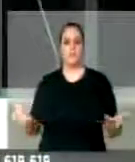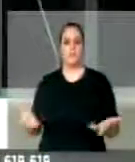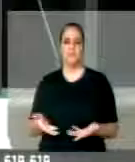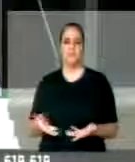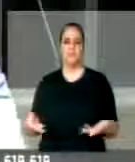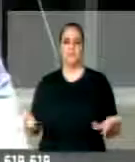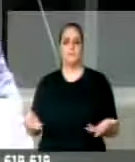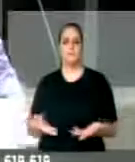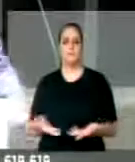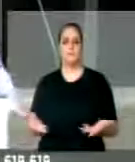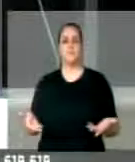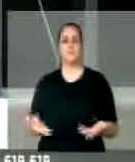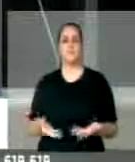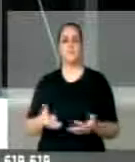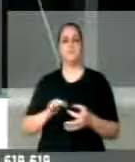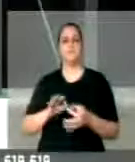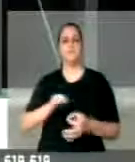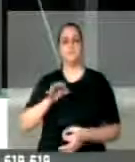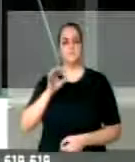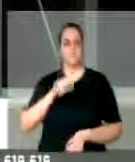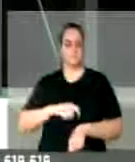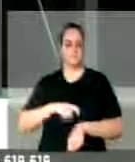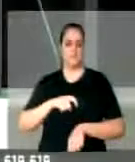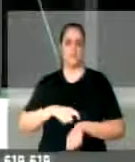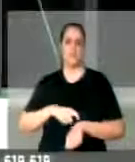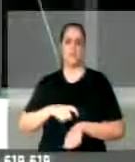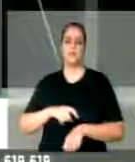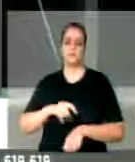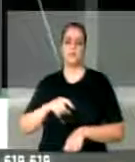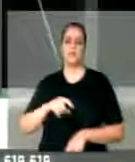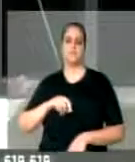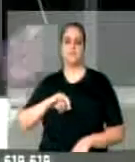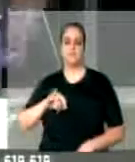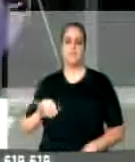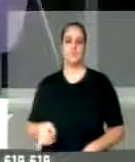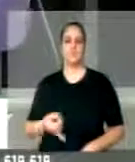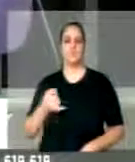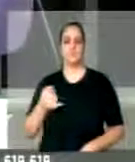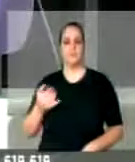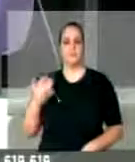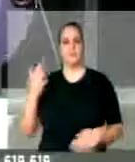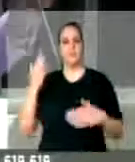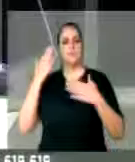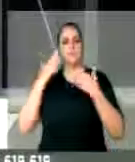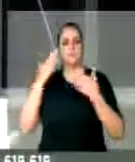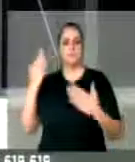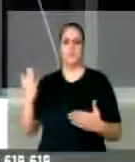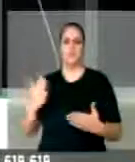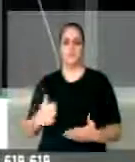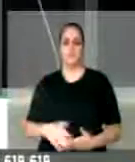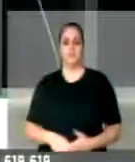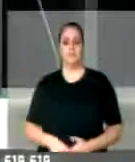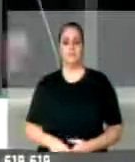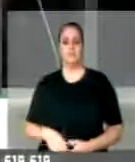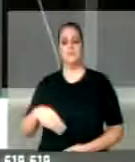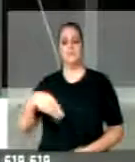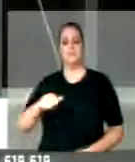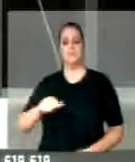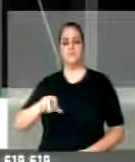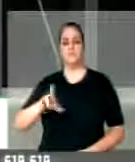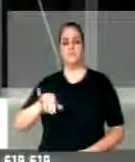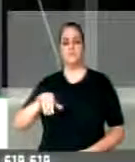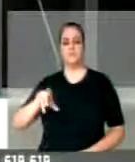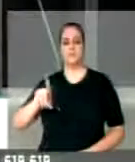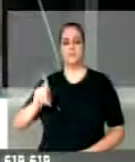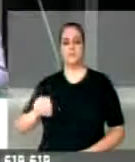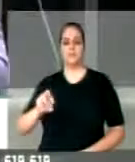grande expediente, já de antemão agradecendo ao deputado Marinaldo Rosendo, que